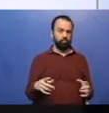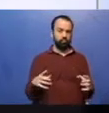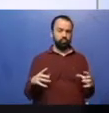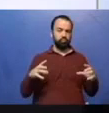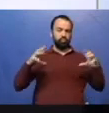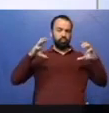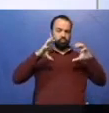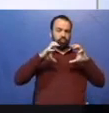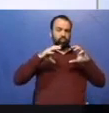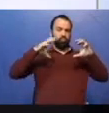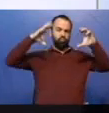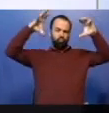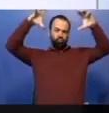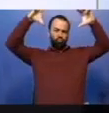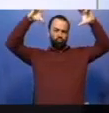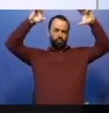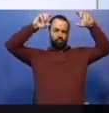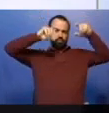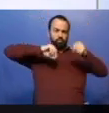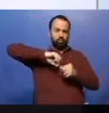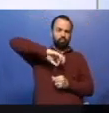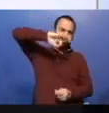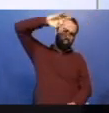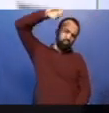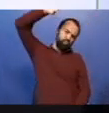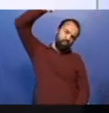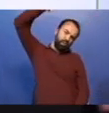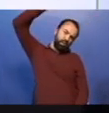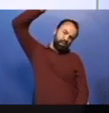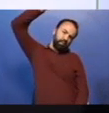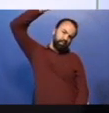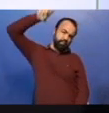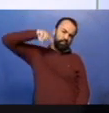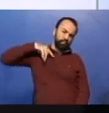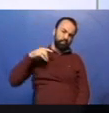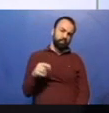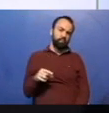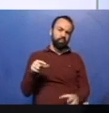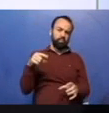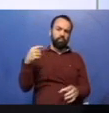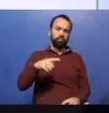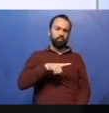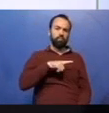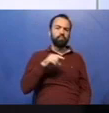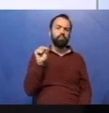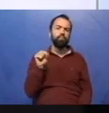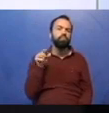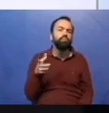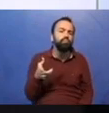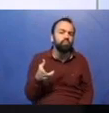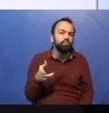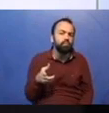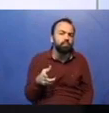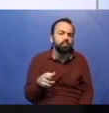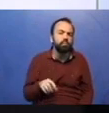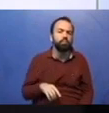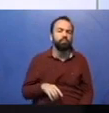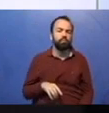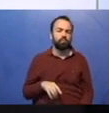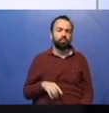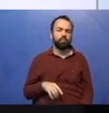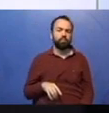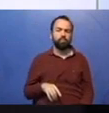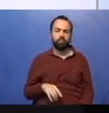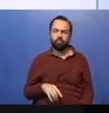maiores altitudes não são formadas de vapor de água. Não, professora, mas se não é formada de vapor de